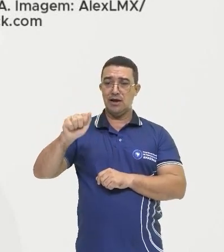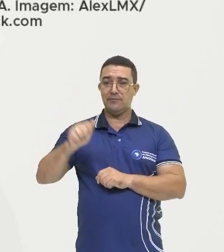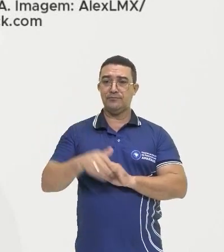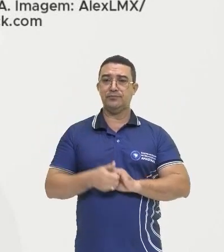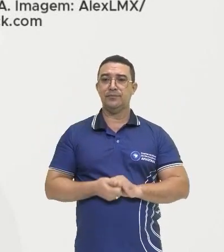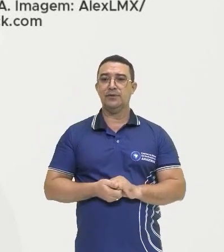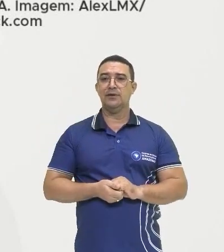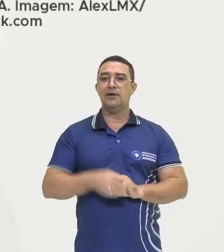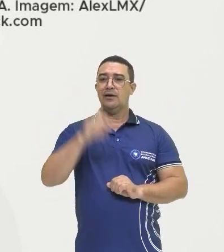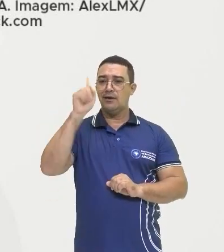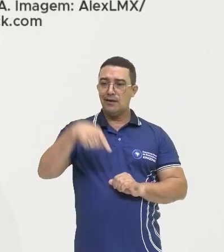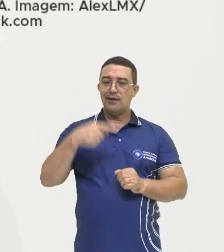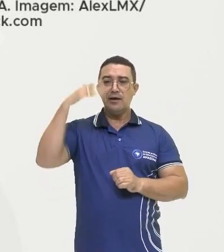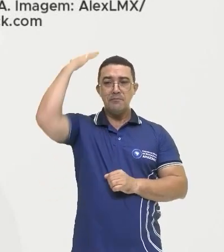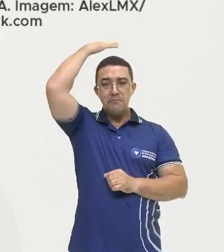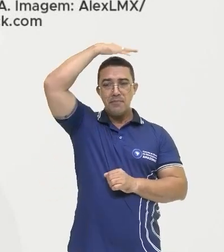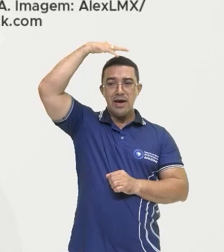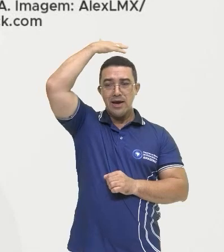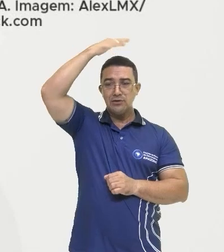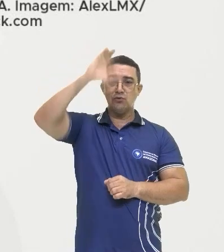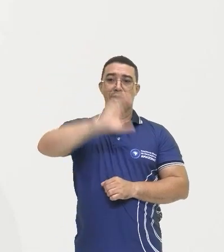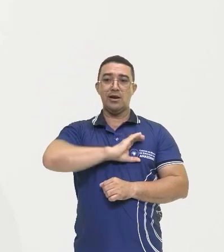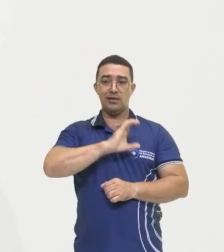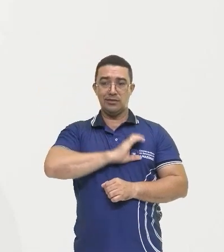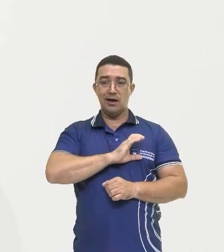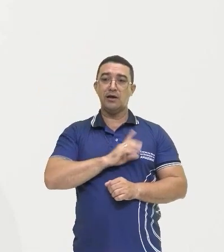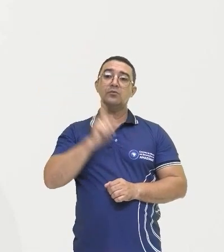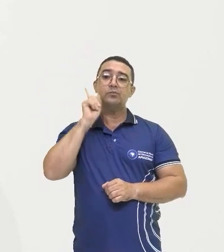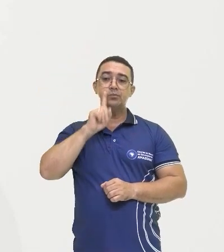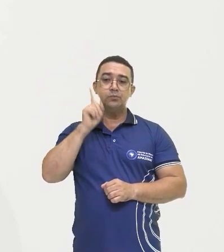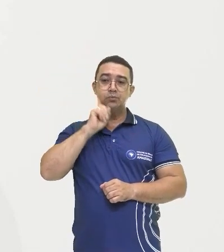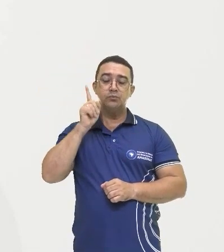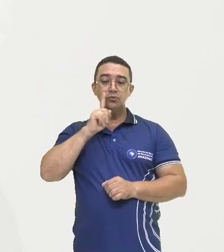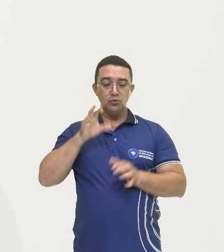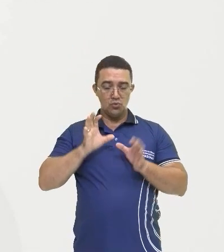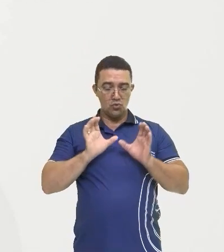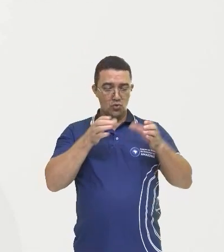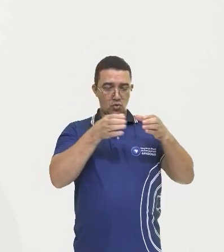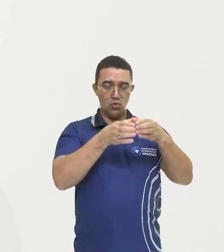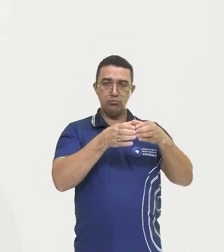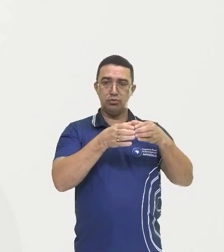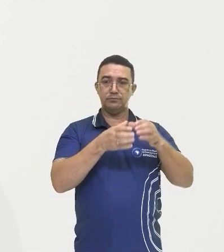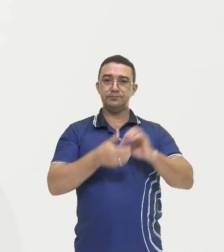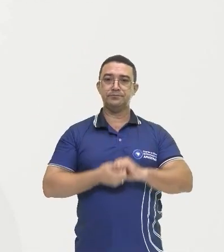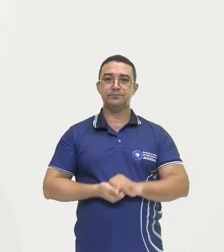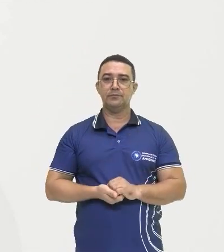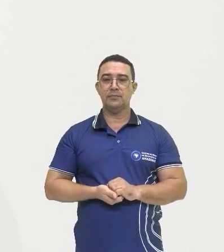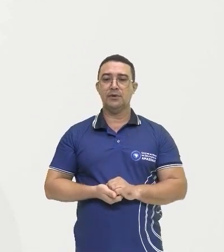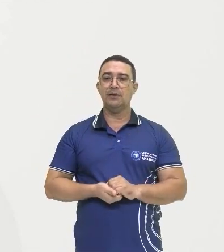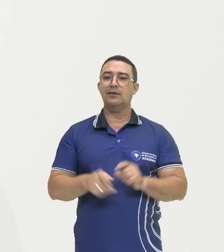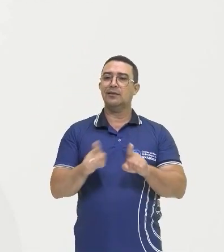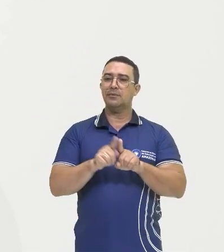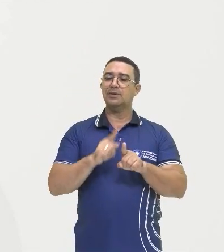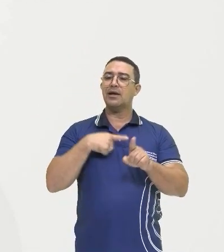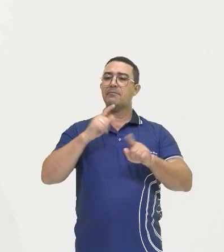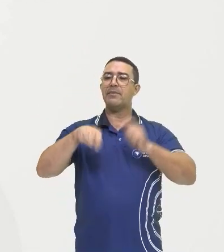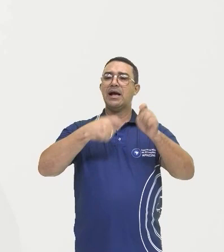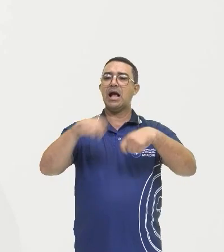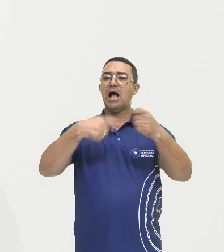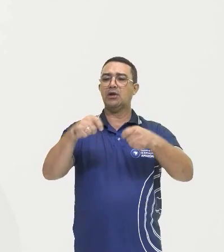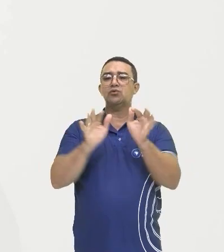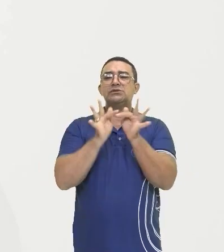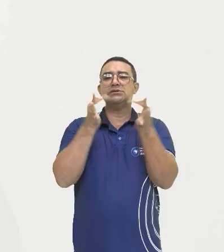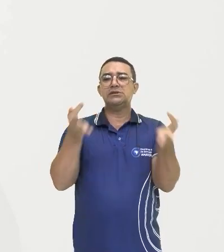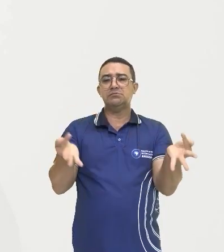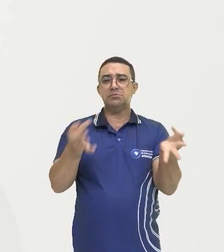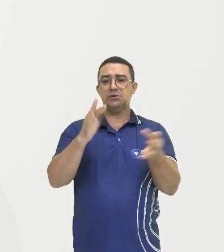pelo México, Canadá e Estados Unidos. Bem, temos a próxima etapa, que é o mercado comum, e aqui,